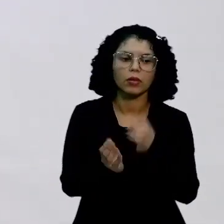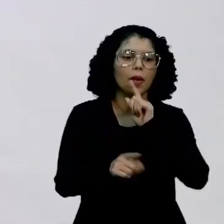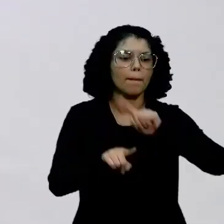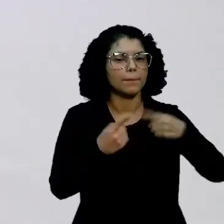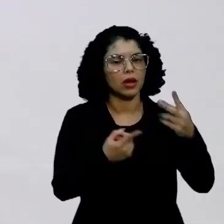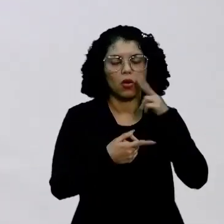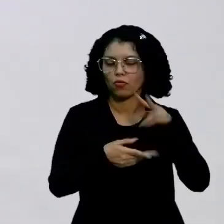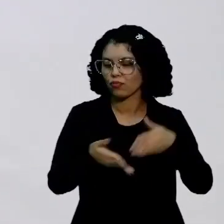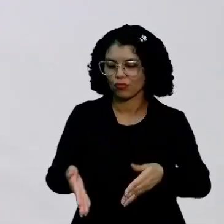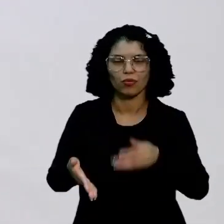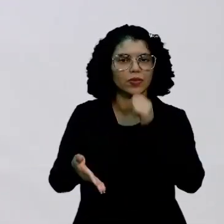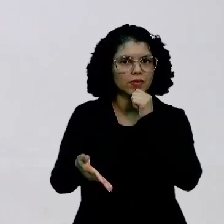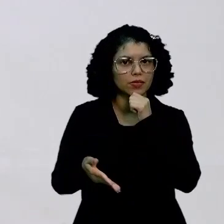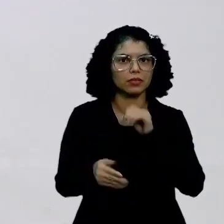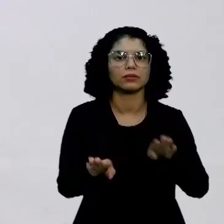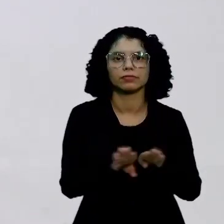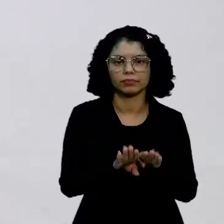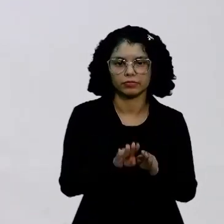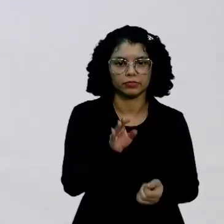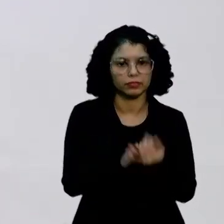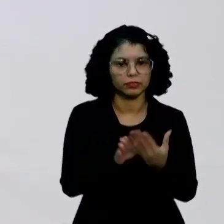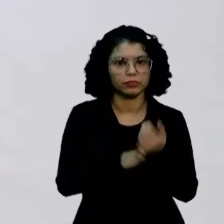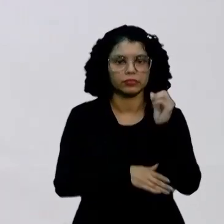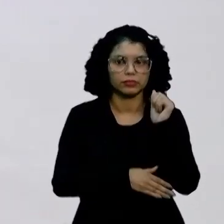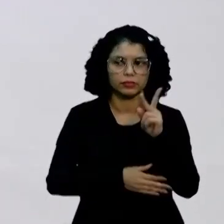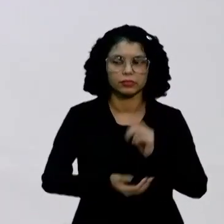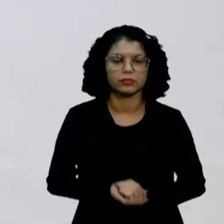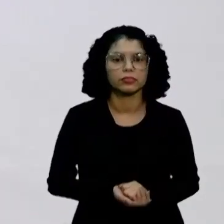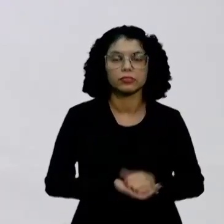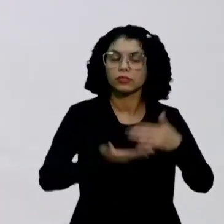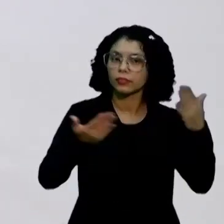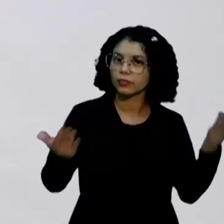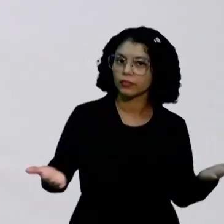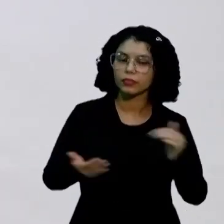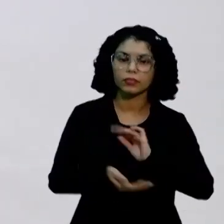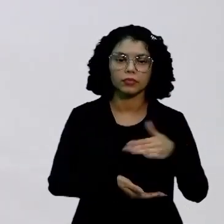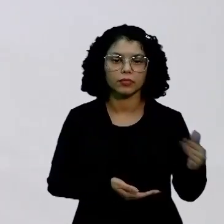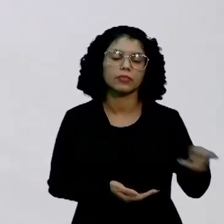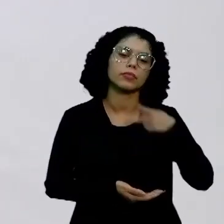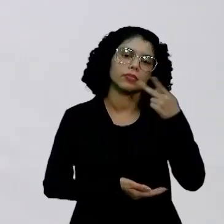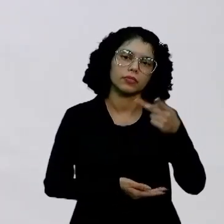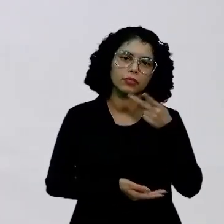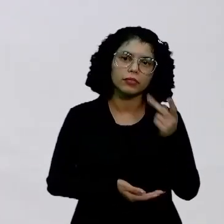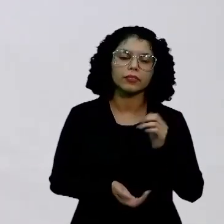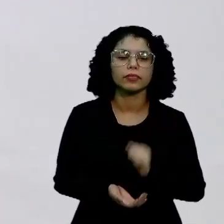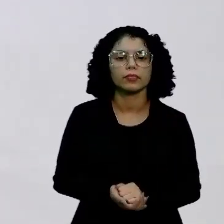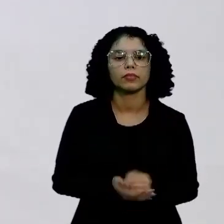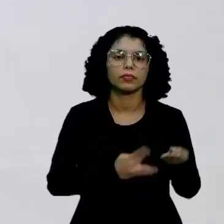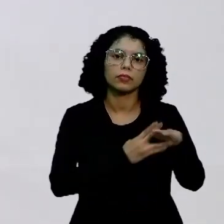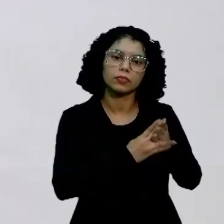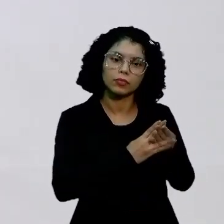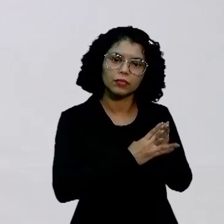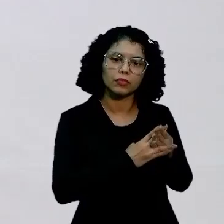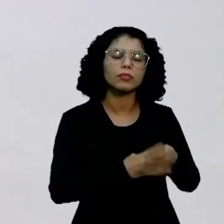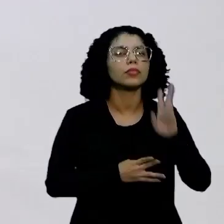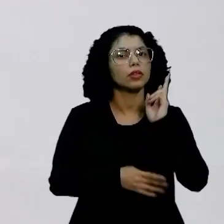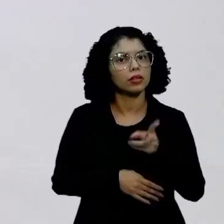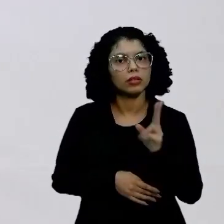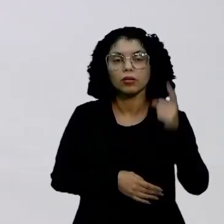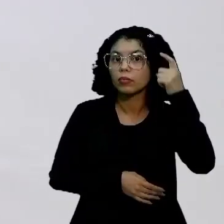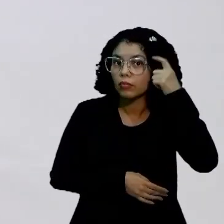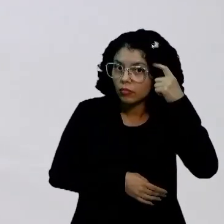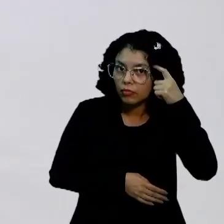é o foco dessa produção, tá bom, pessoal? Então, quando a gente fala do barroco, coloca sempre na mente,